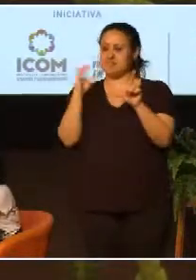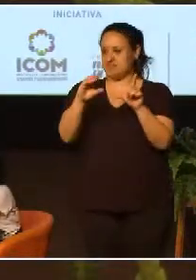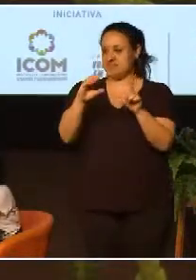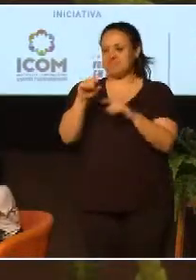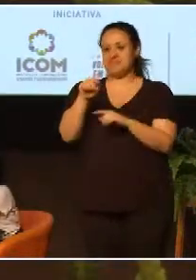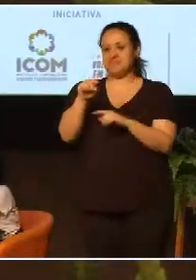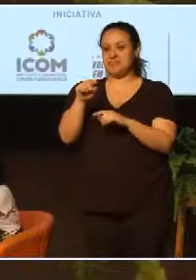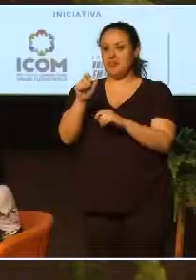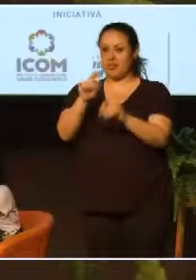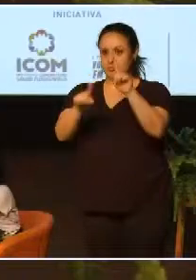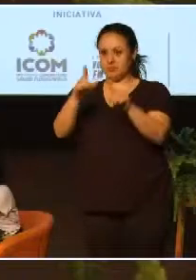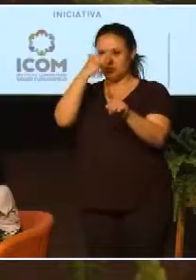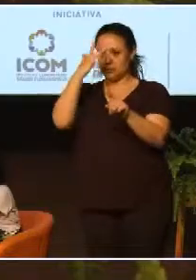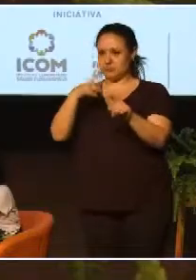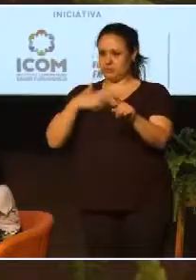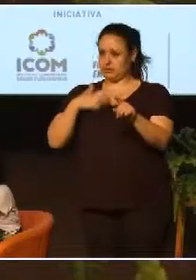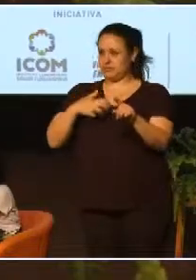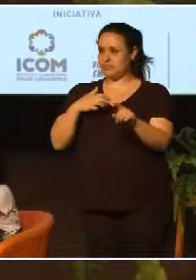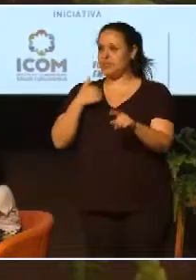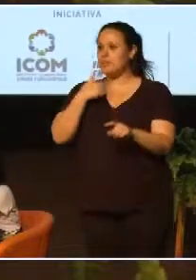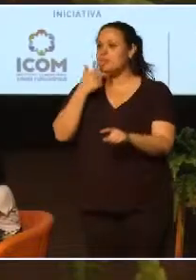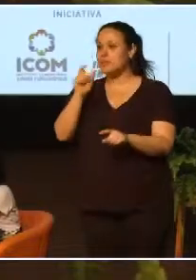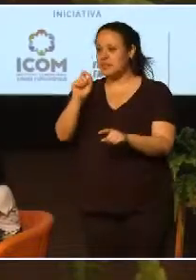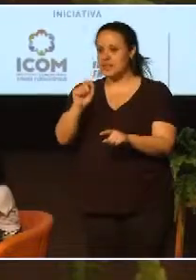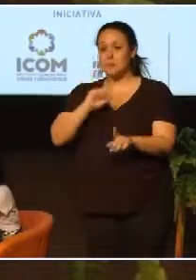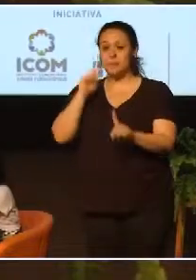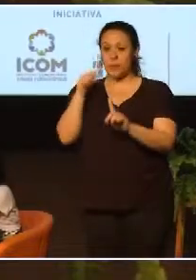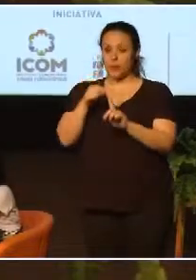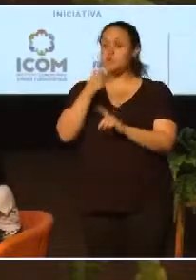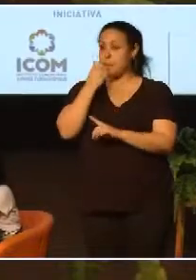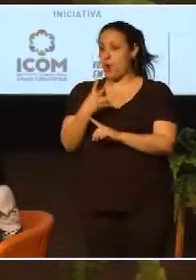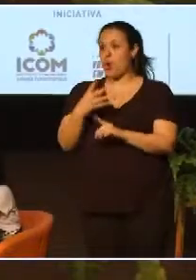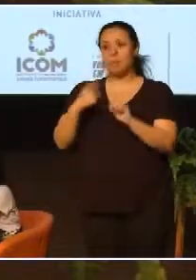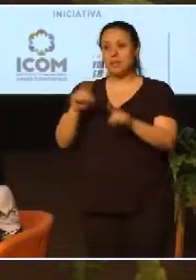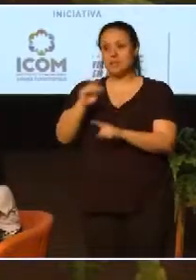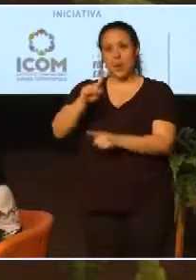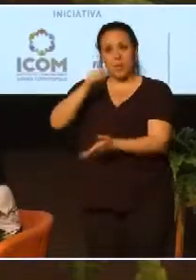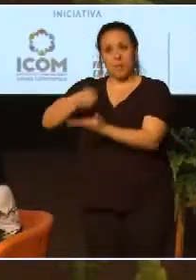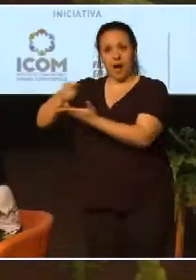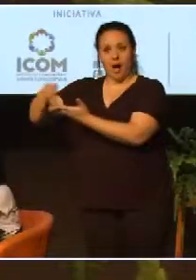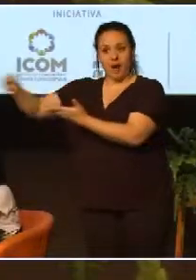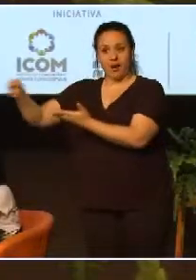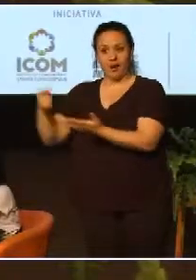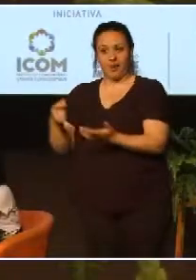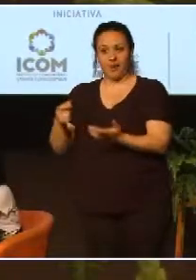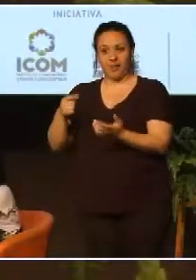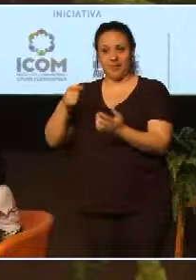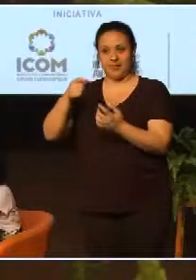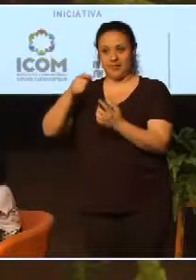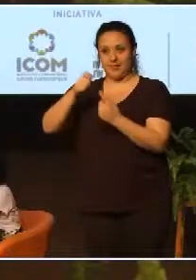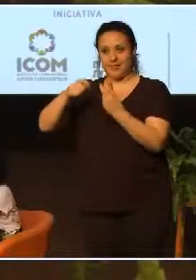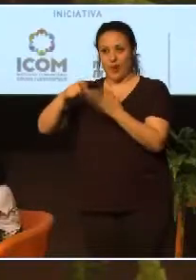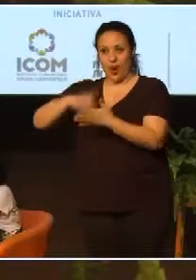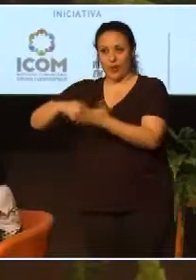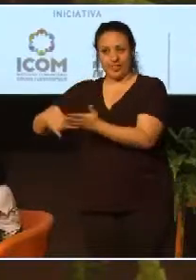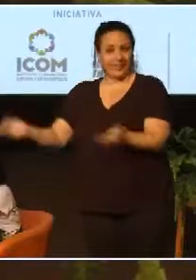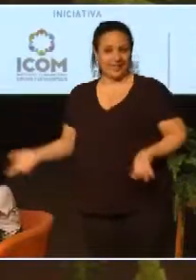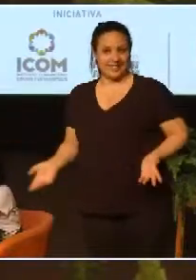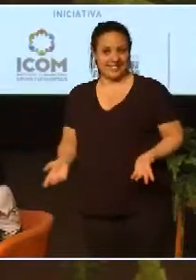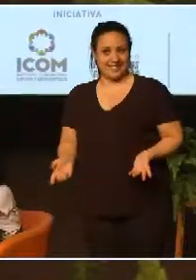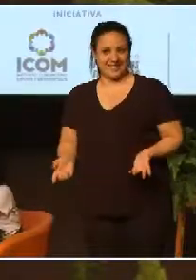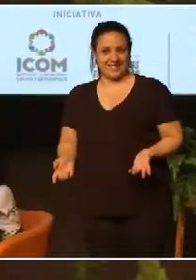porque eu falei, propósito é bom, mas não paga as contas do mês, né? Não paga os boletos do mês. Não é?